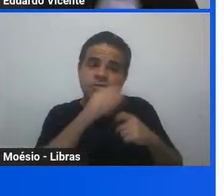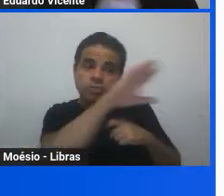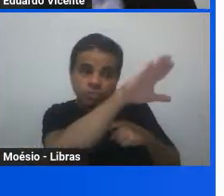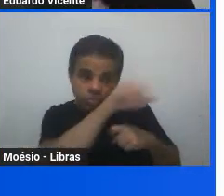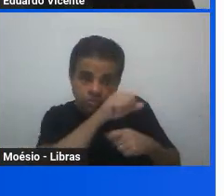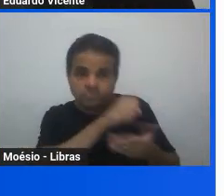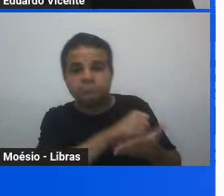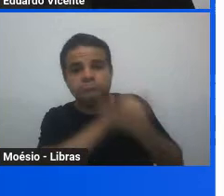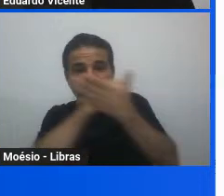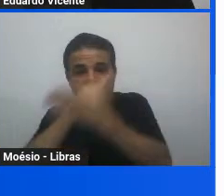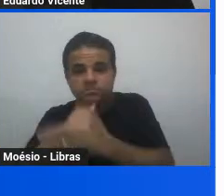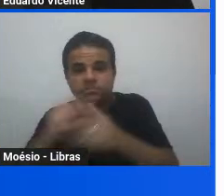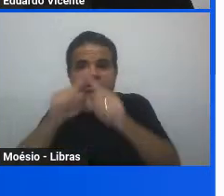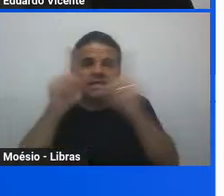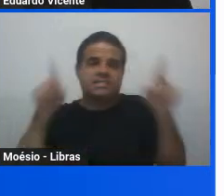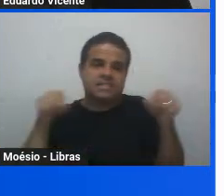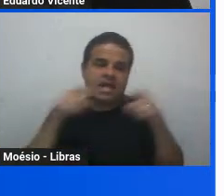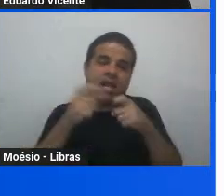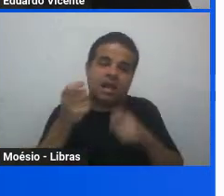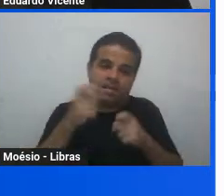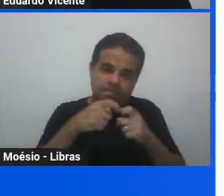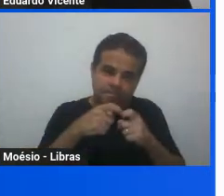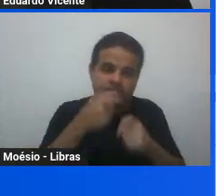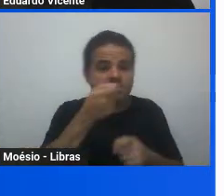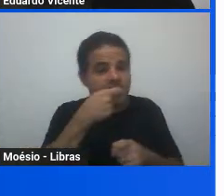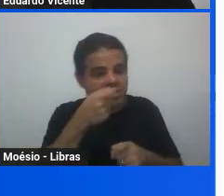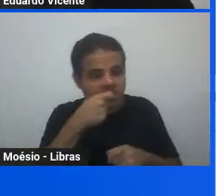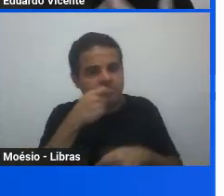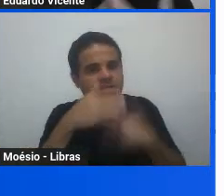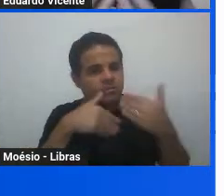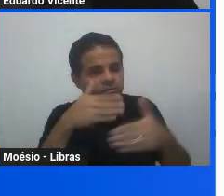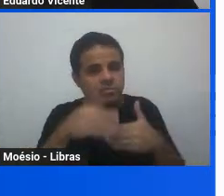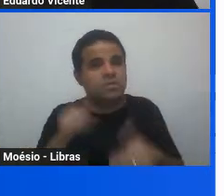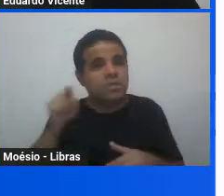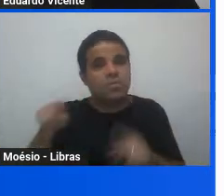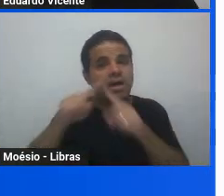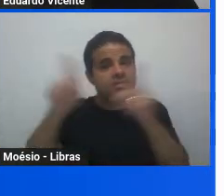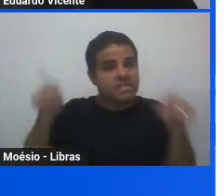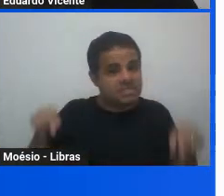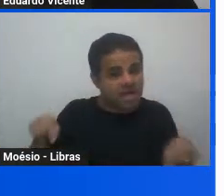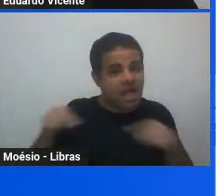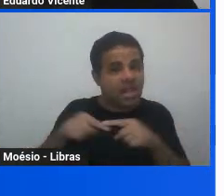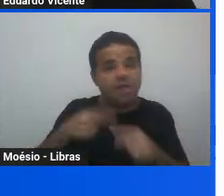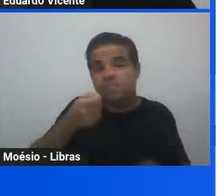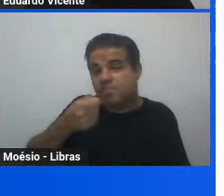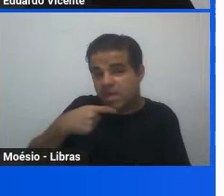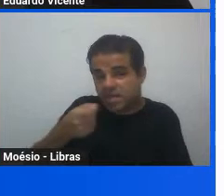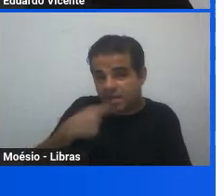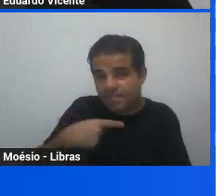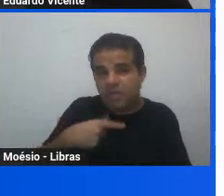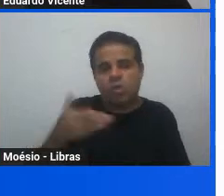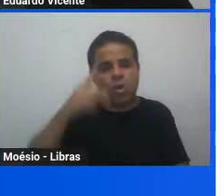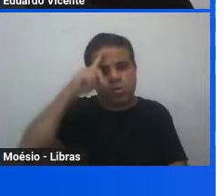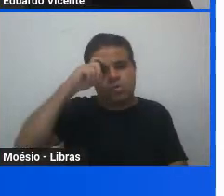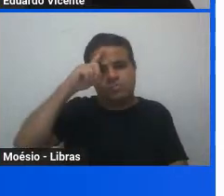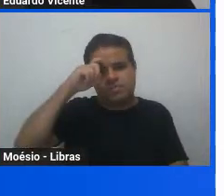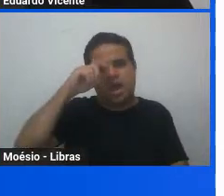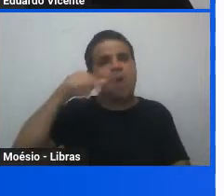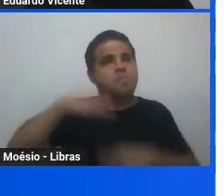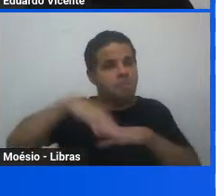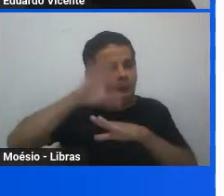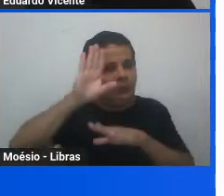uma sala de medicamento e assim por diante. E como esta sala de medicamento? Hoje, os hospitais cada vez mais